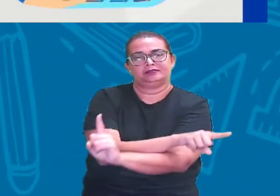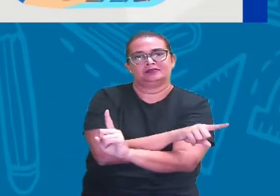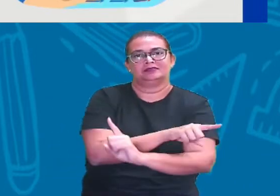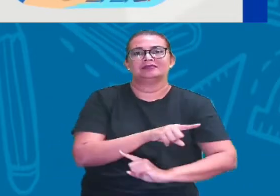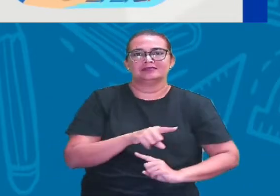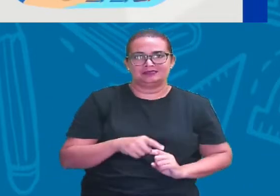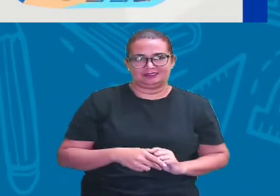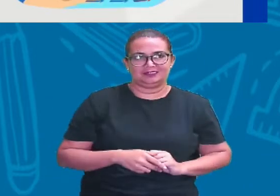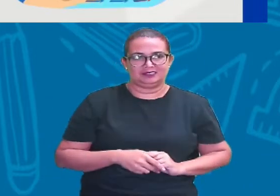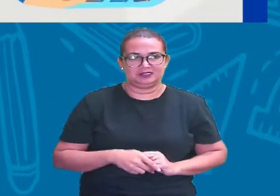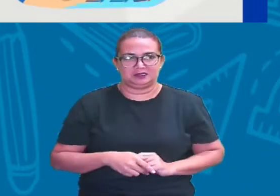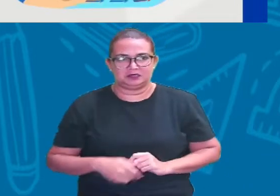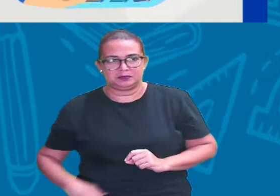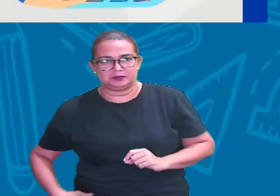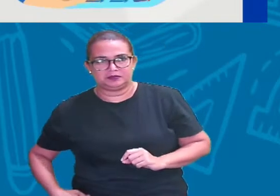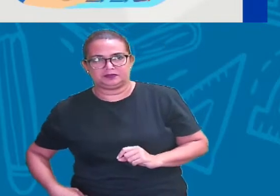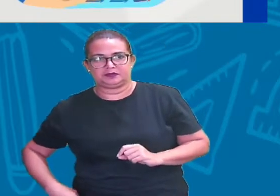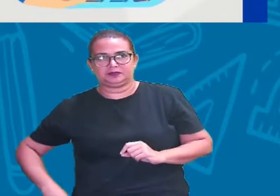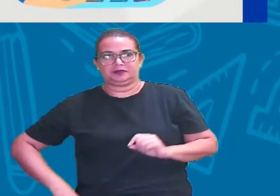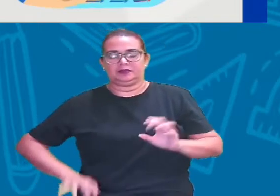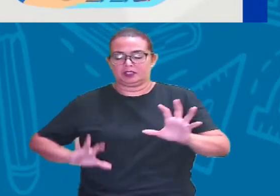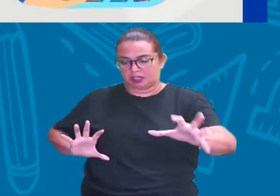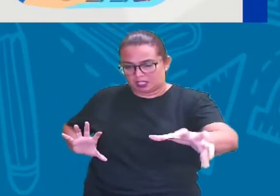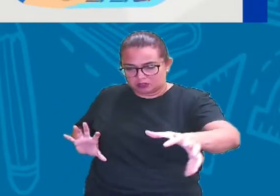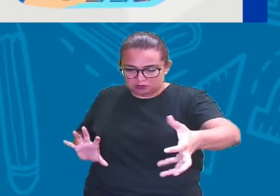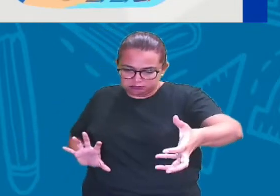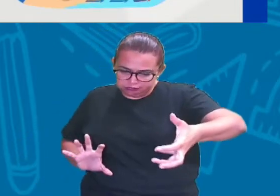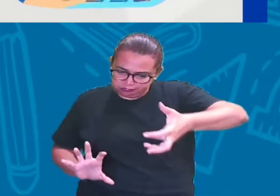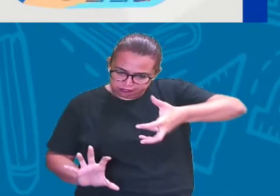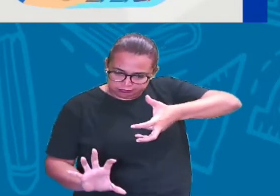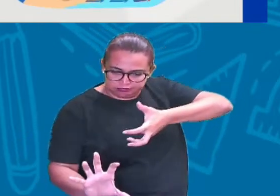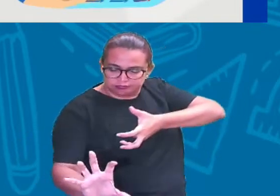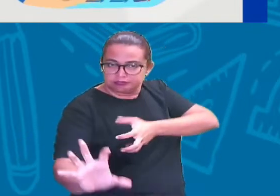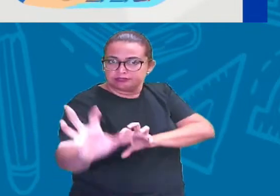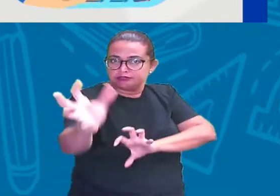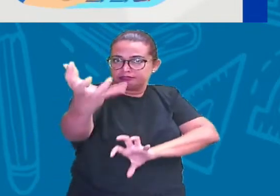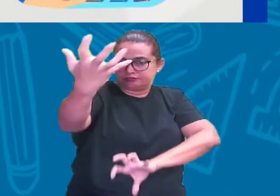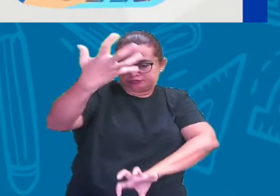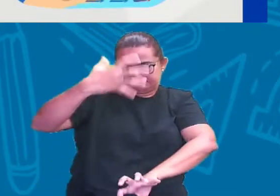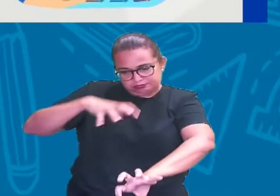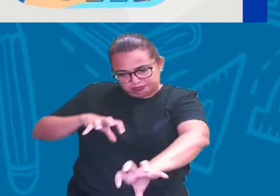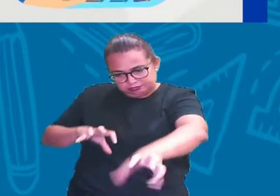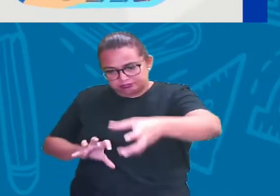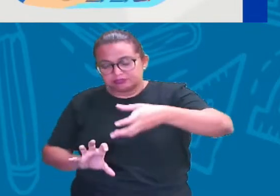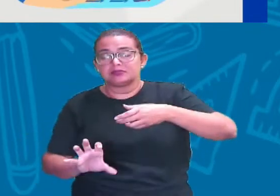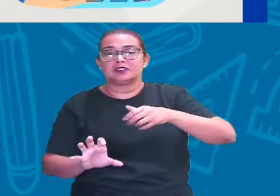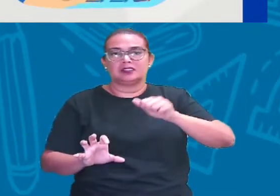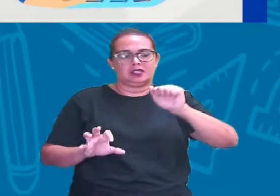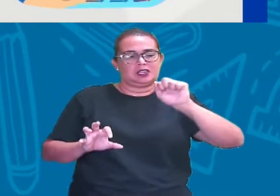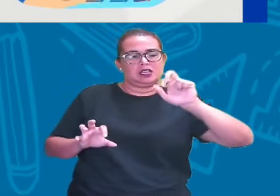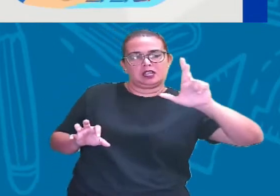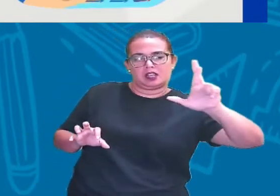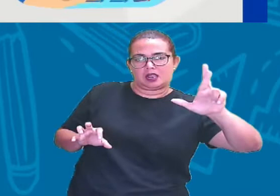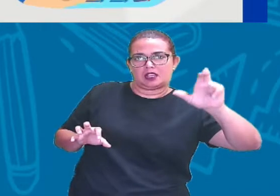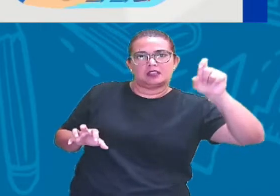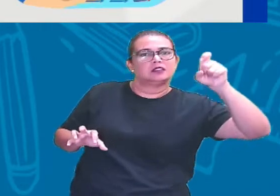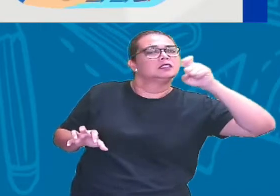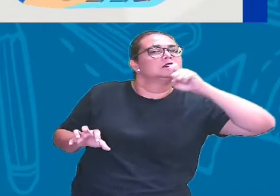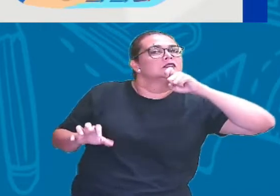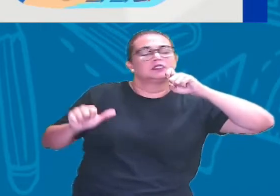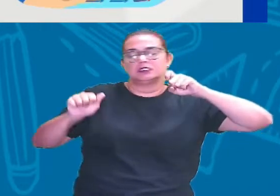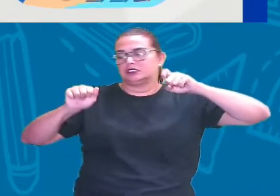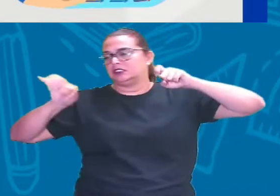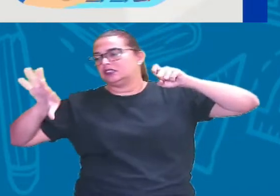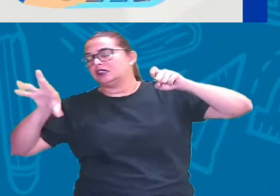A água está mais quente. Então vai empurrar essa convecção, né? Vai ter essa mudança. Então, à